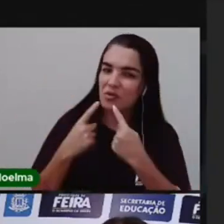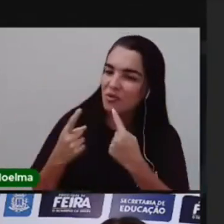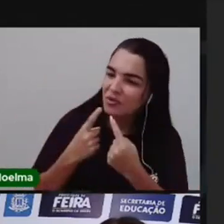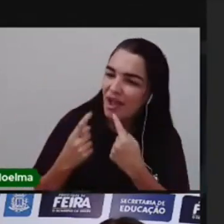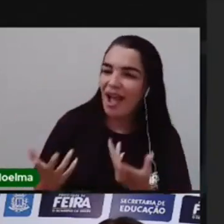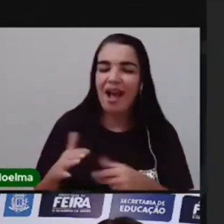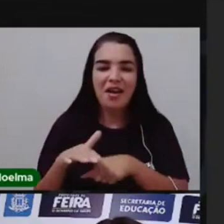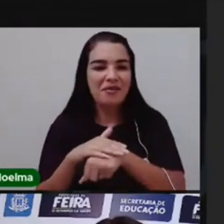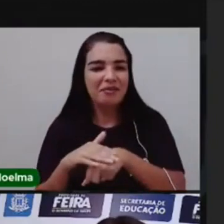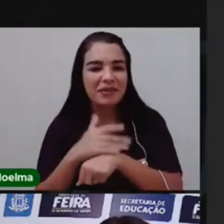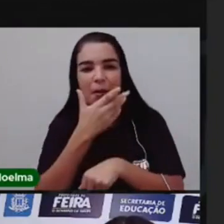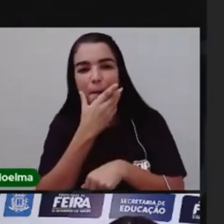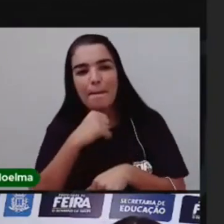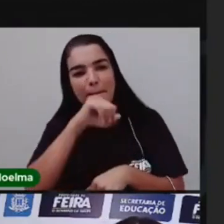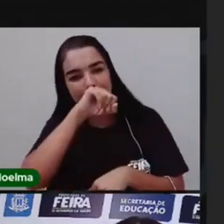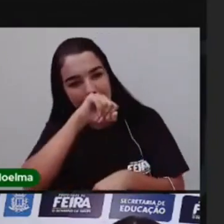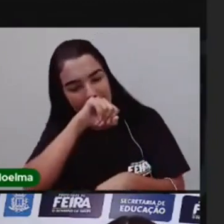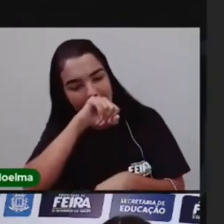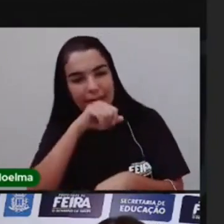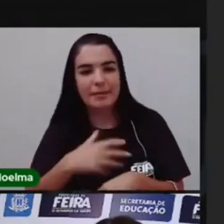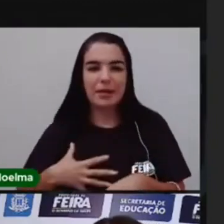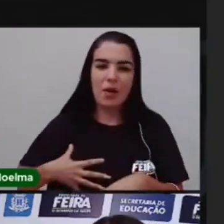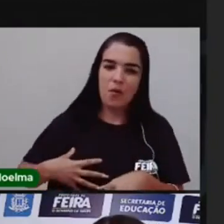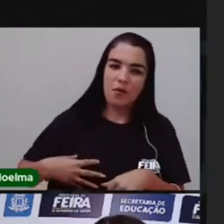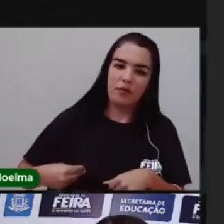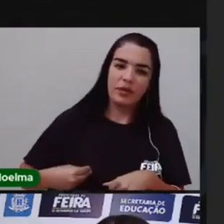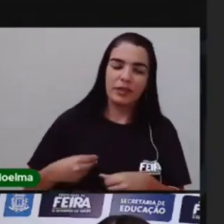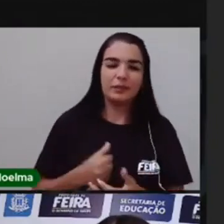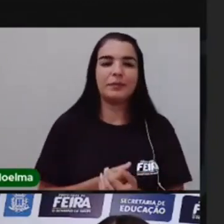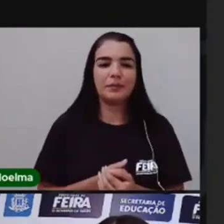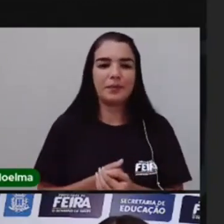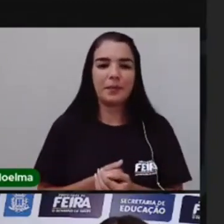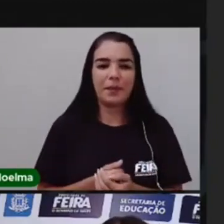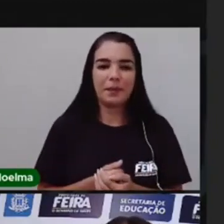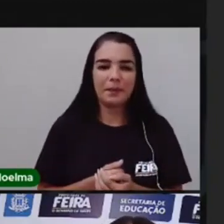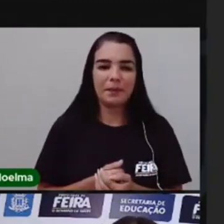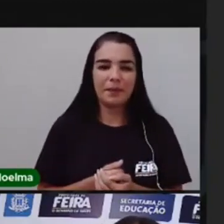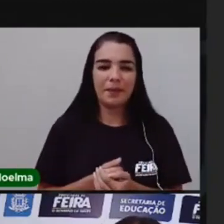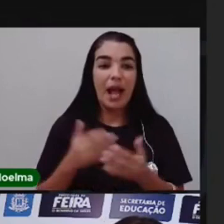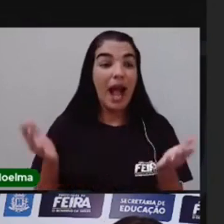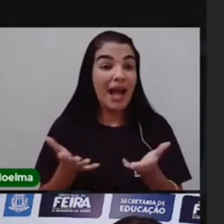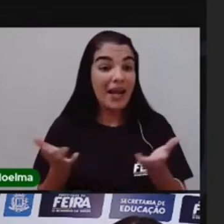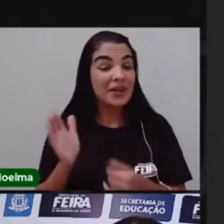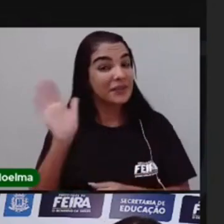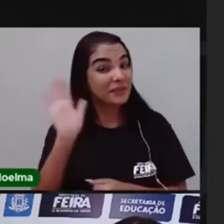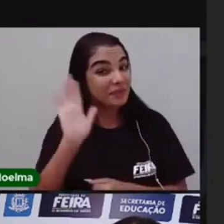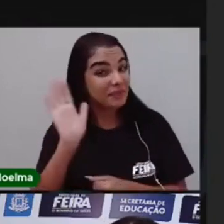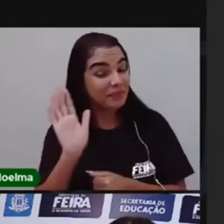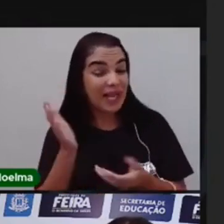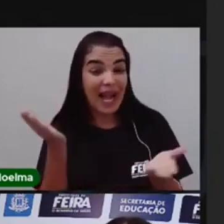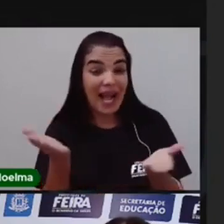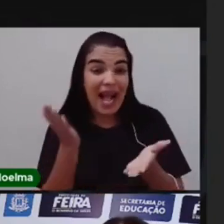né, entre o Rei Leão e Simba, certo? A Pro vai ficando por